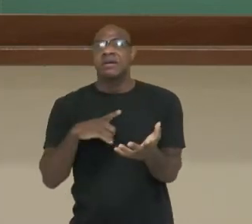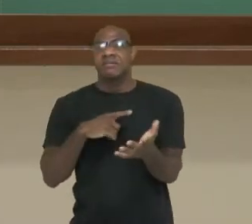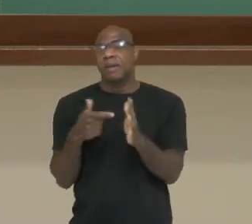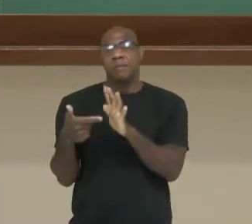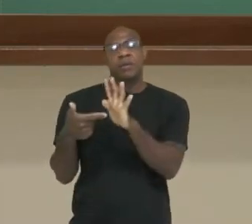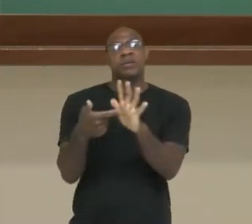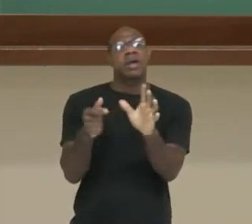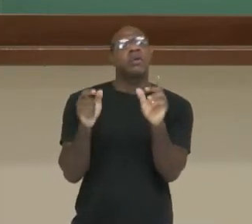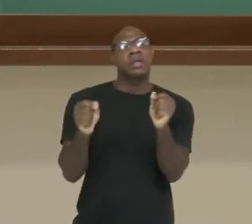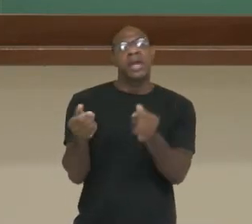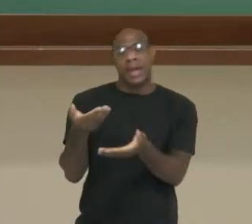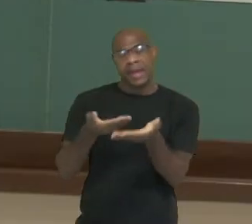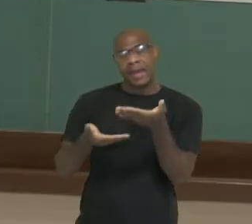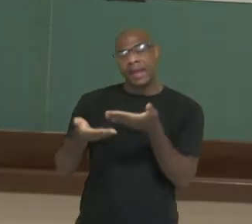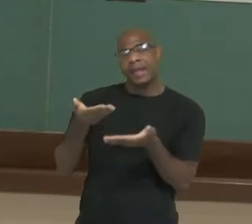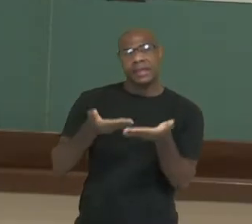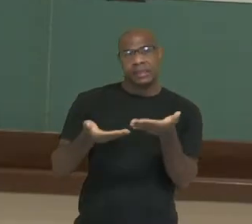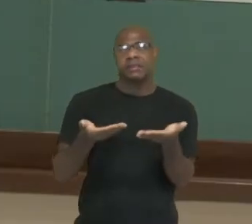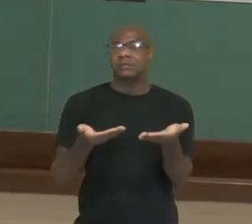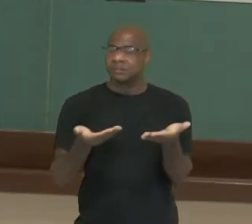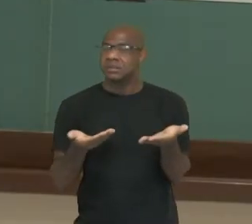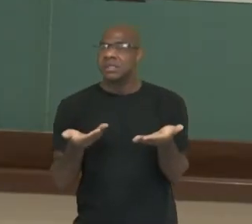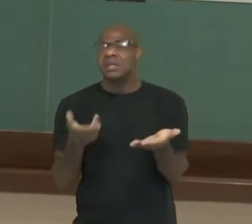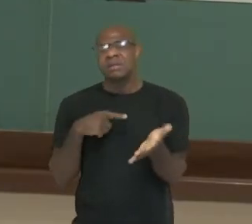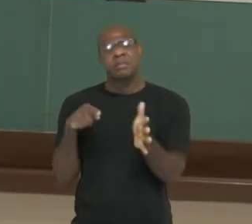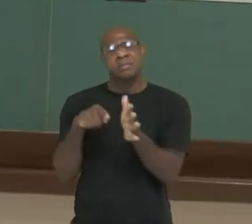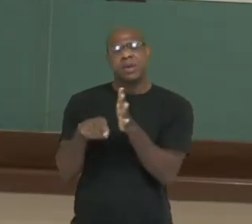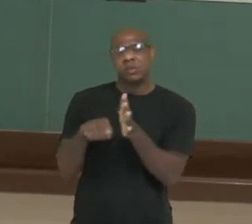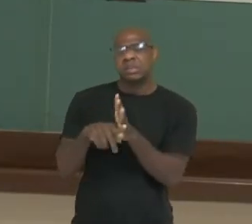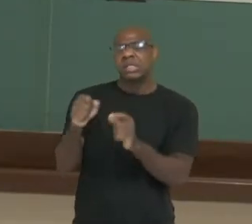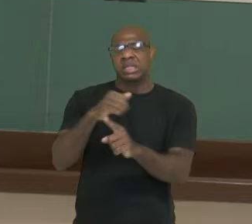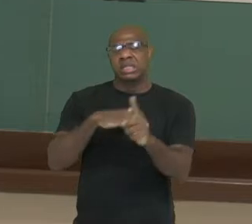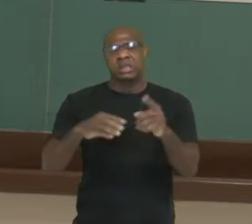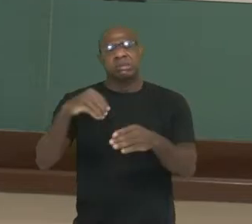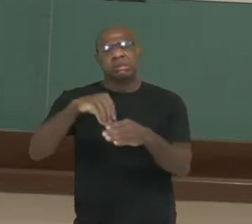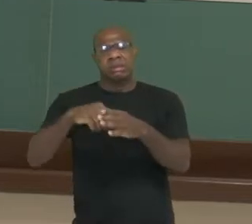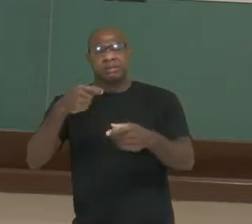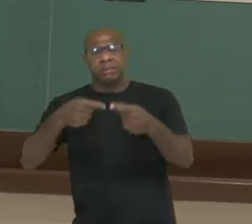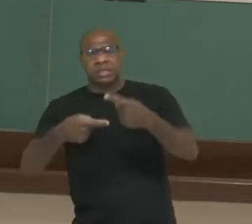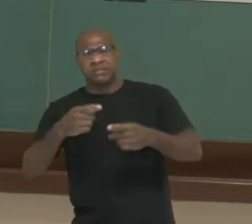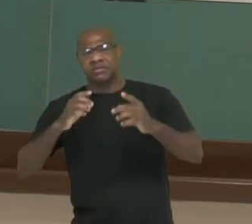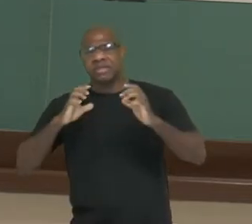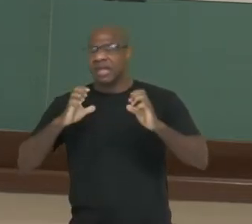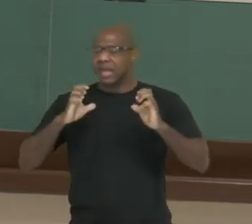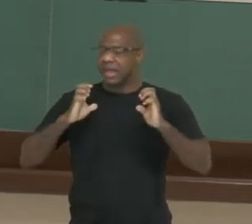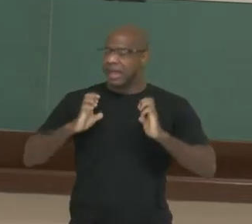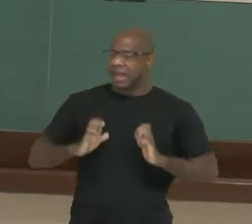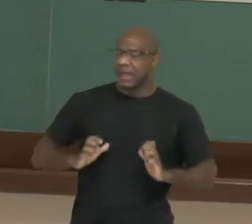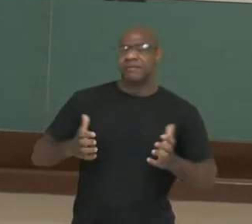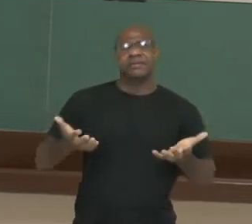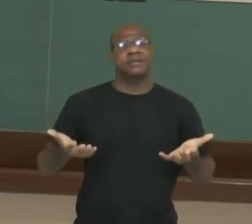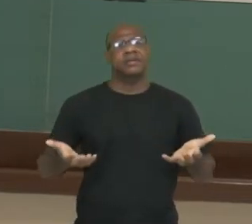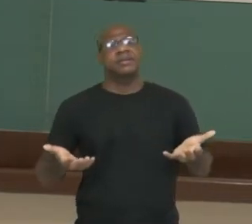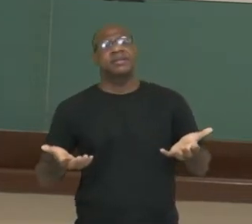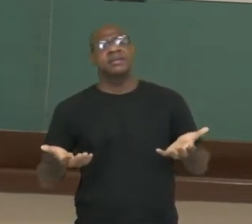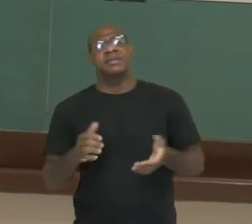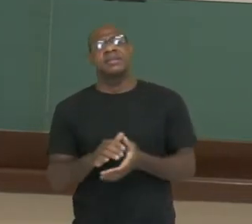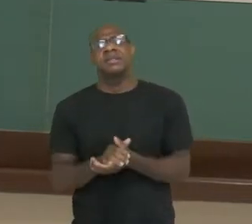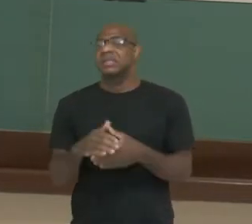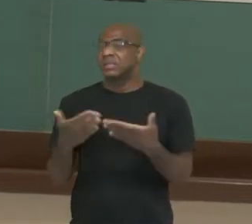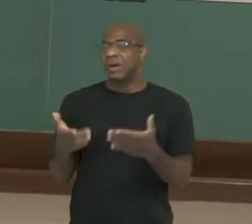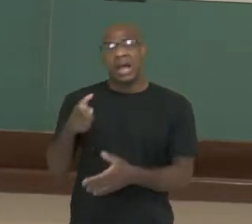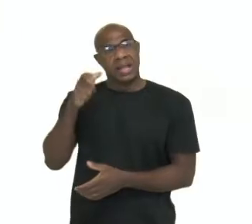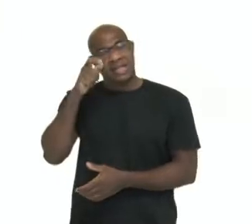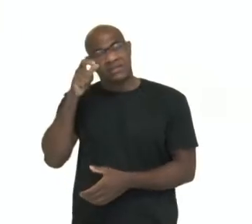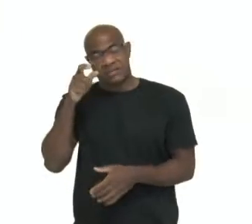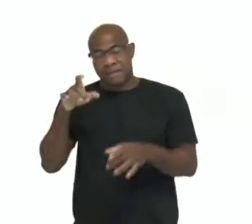também relações, né? Questionamentos sociais, políticos, éticos, né? De ética. Então, assistir a